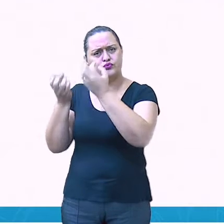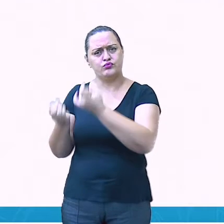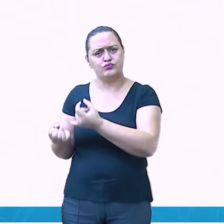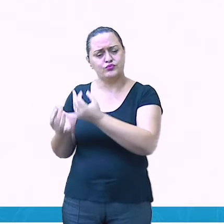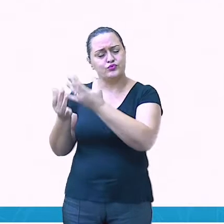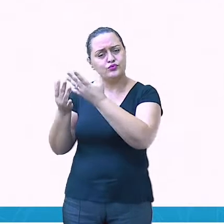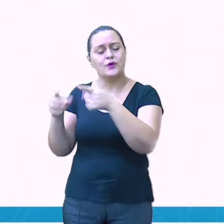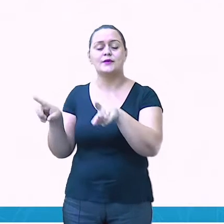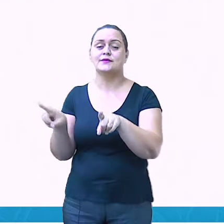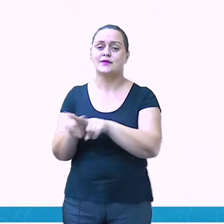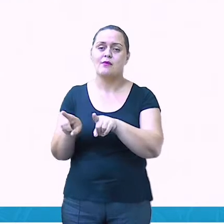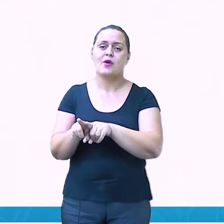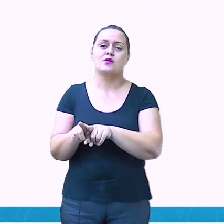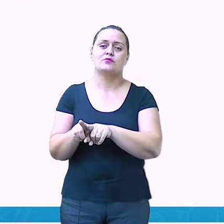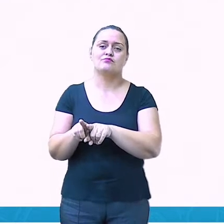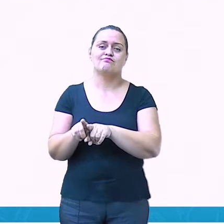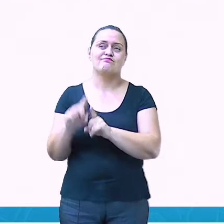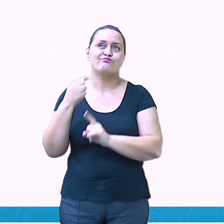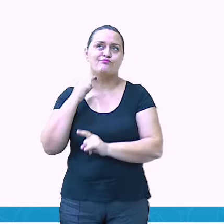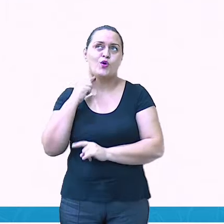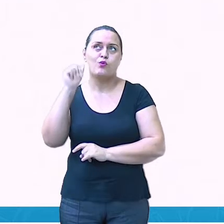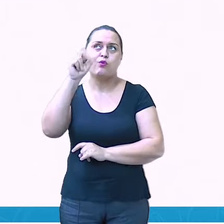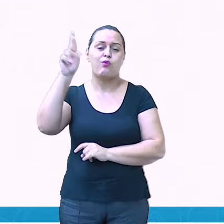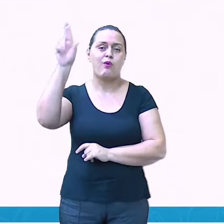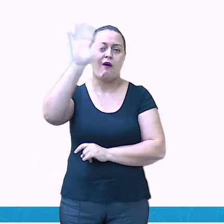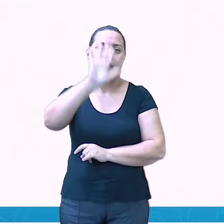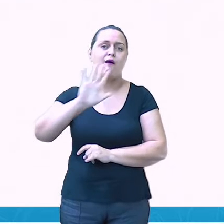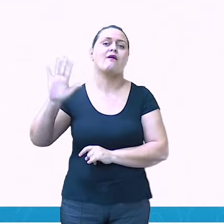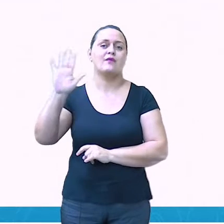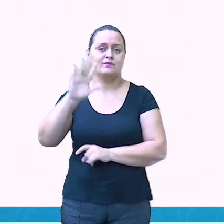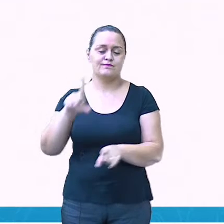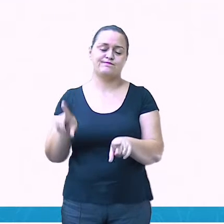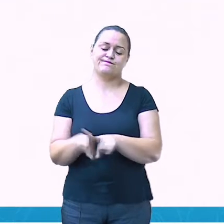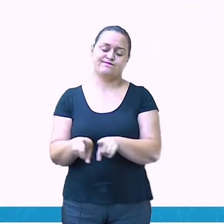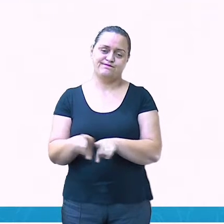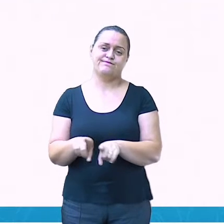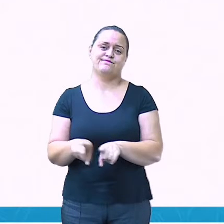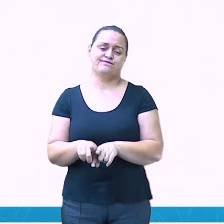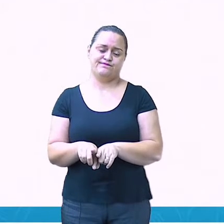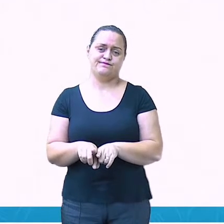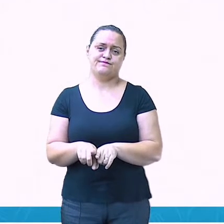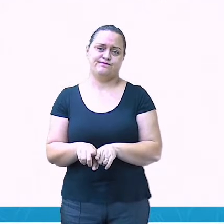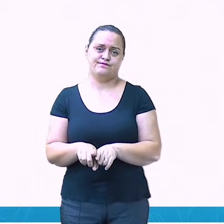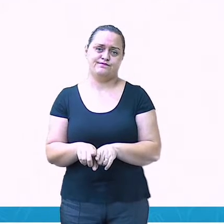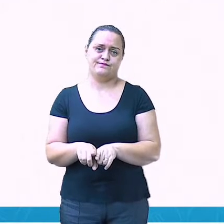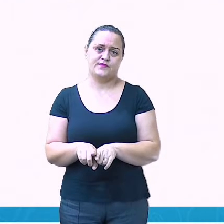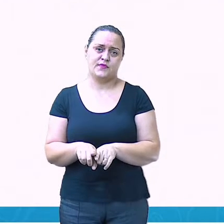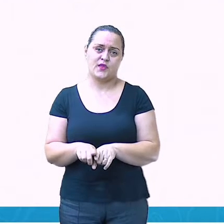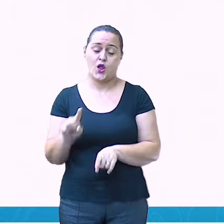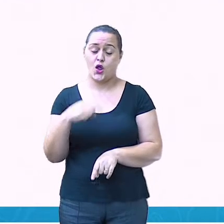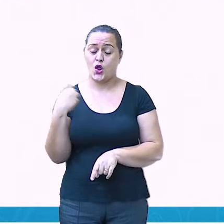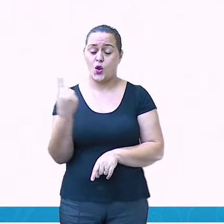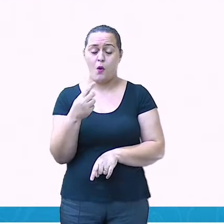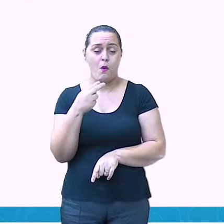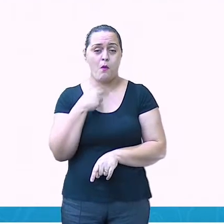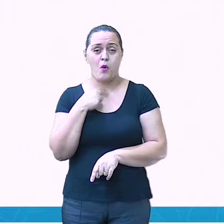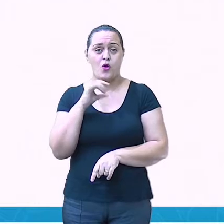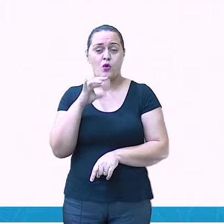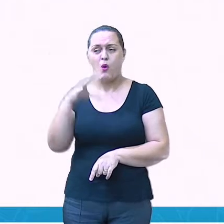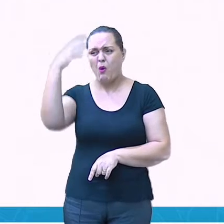eles também poluem. E aí? A gente não tem que só colocar culpas, a gente tem que procurar